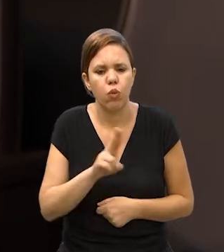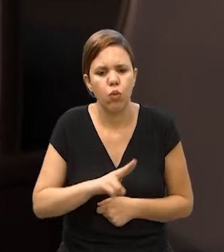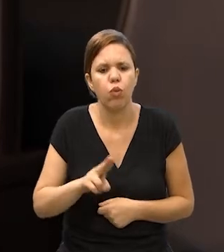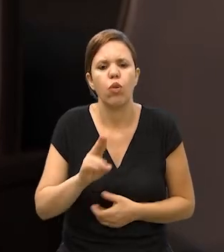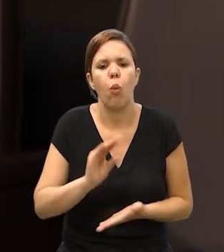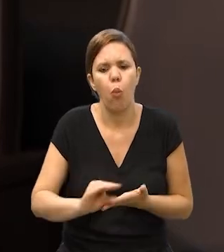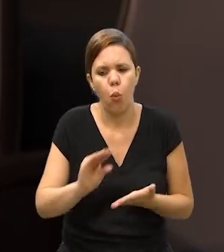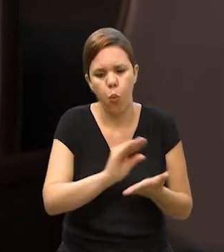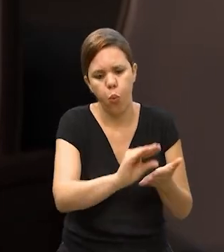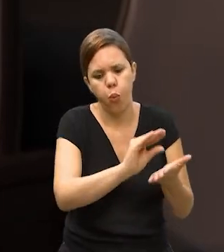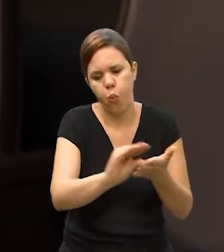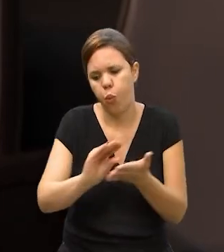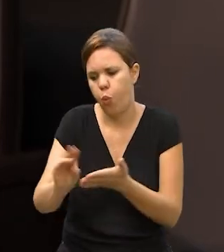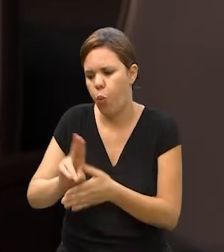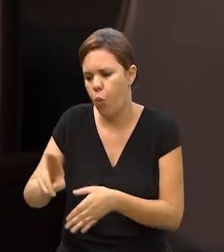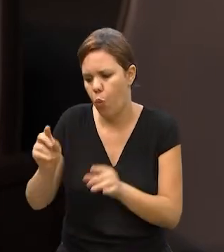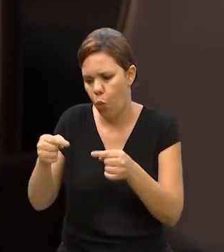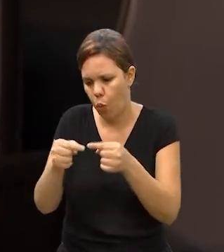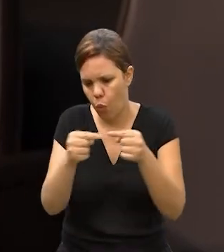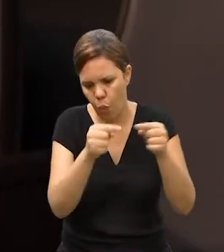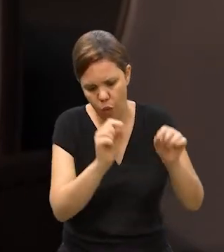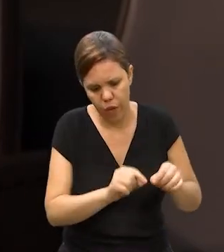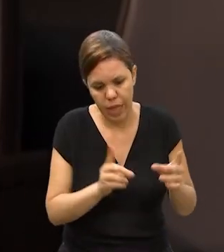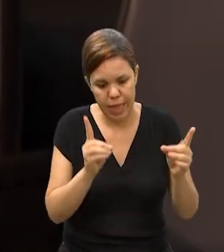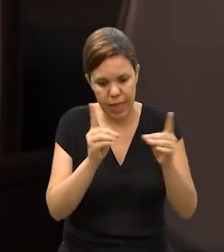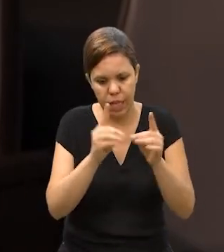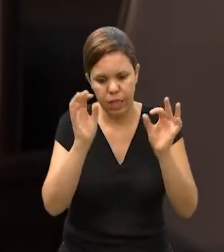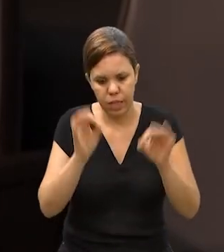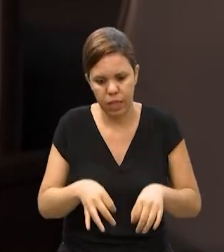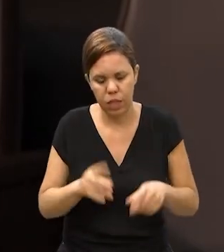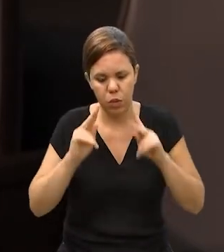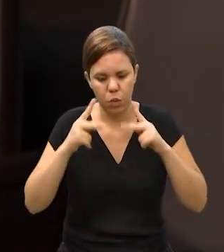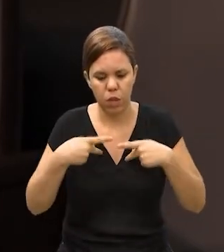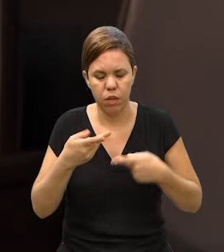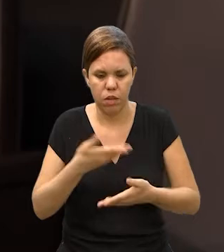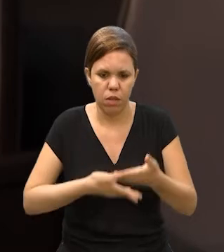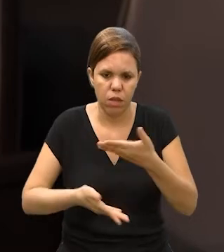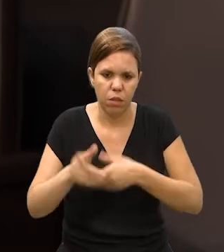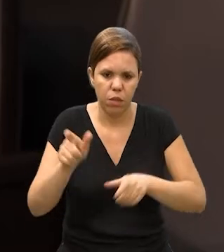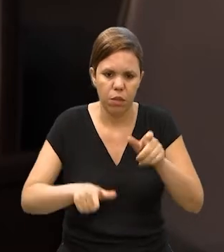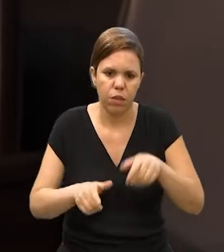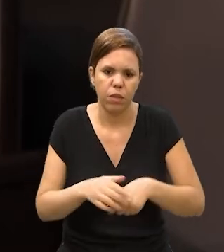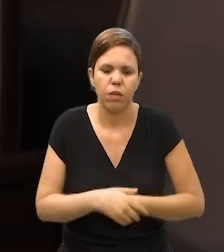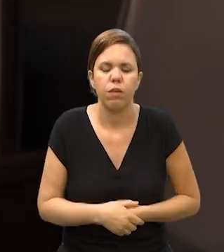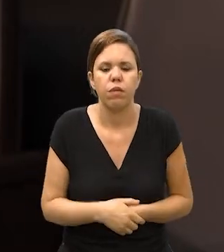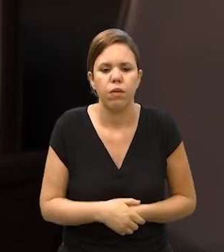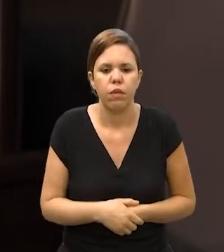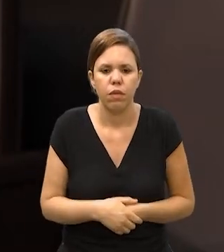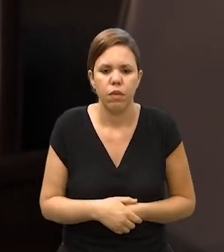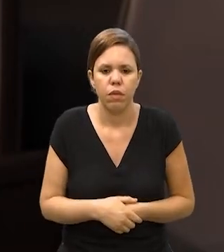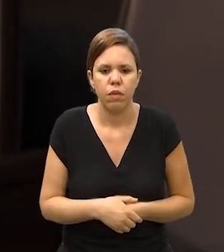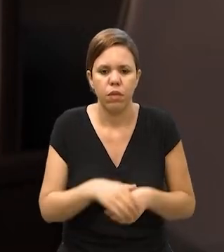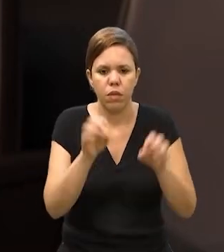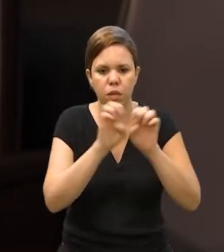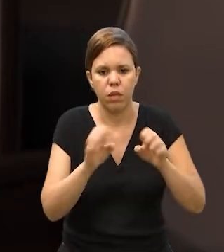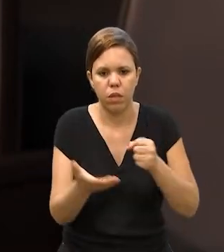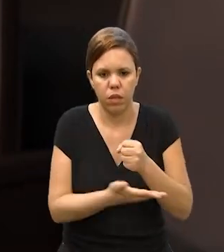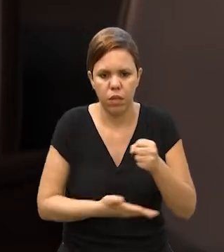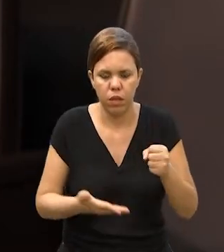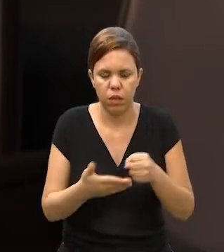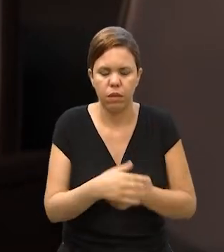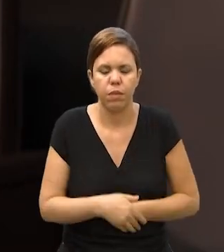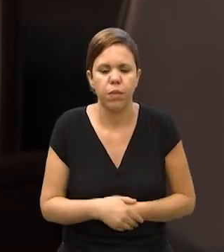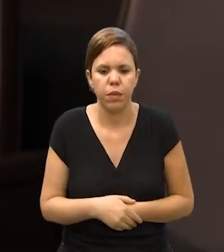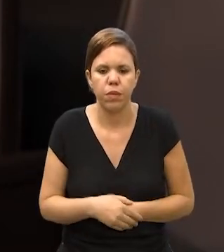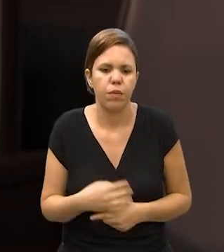recursos onde devem ser feitos, dar um atendimento humanizado para a população, dar uma infraestrutura mínima,